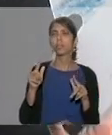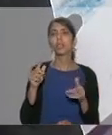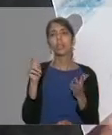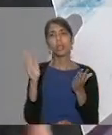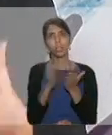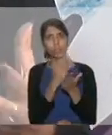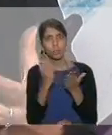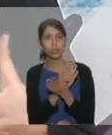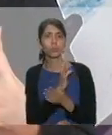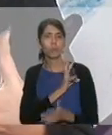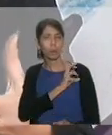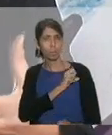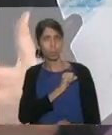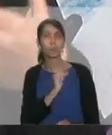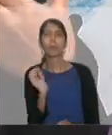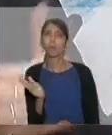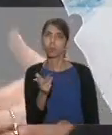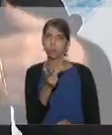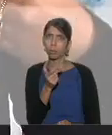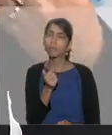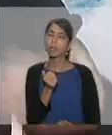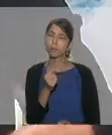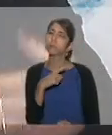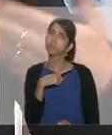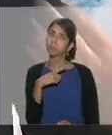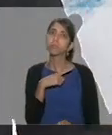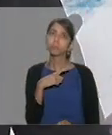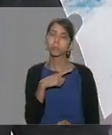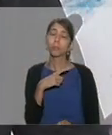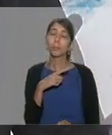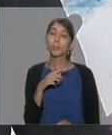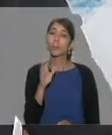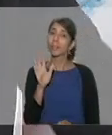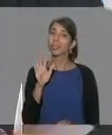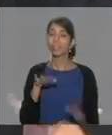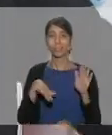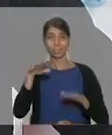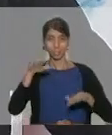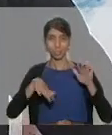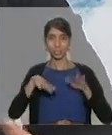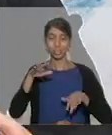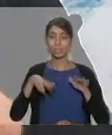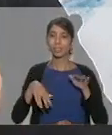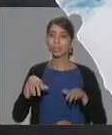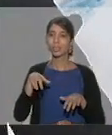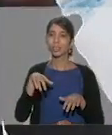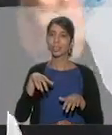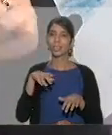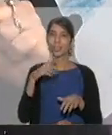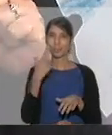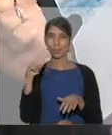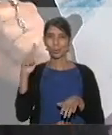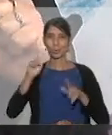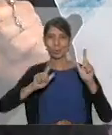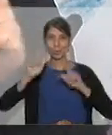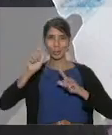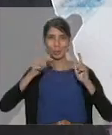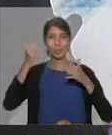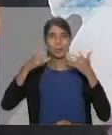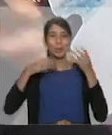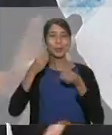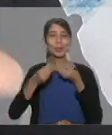são maravilhosos e eles existem para ser maravilhosos. E, às vezes, falei num outro